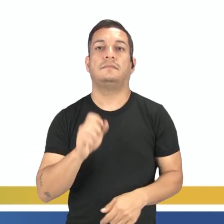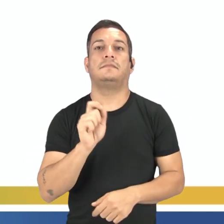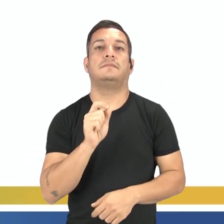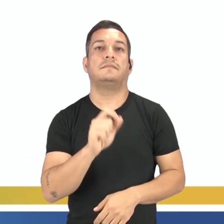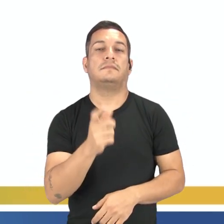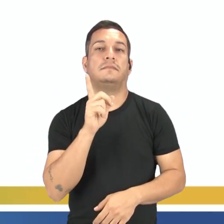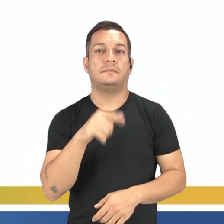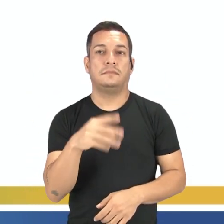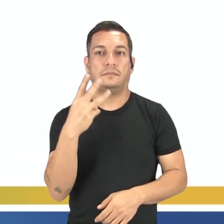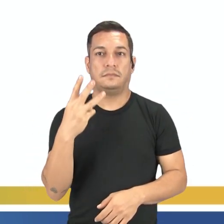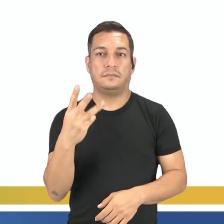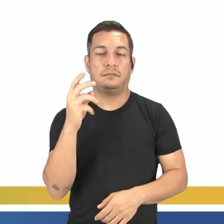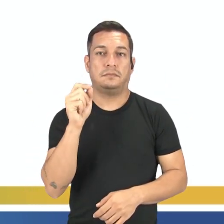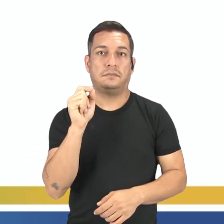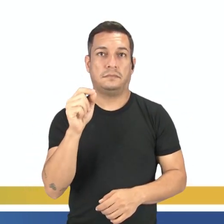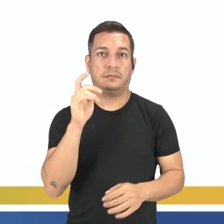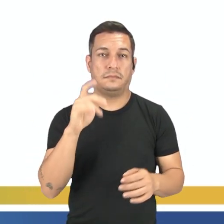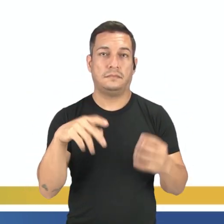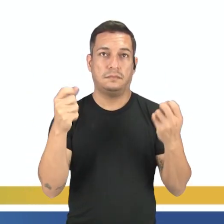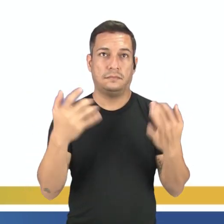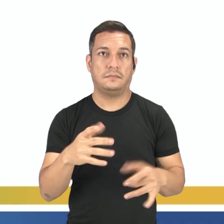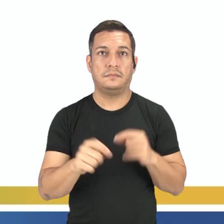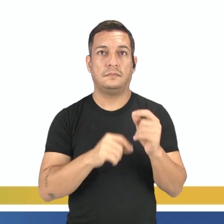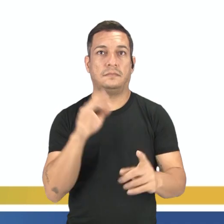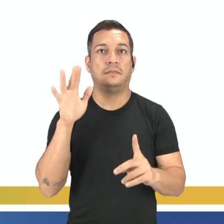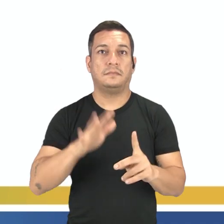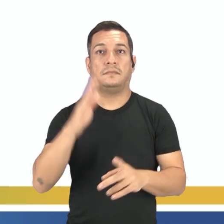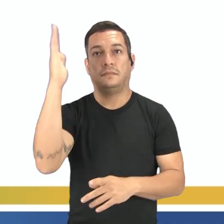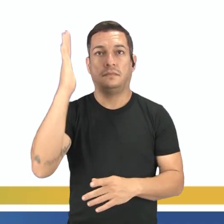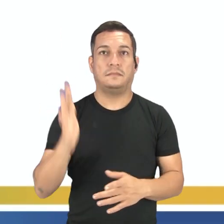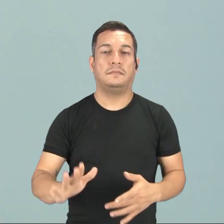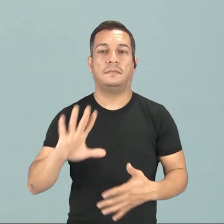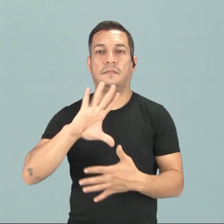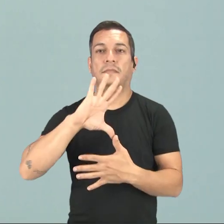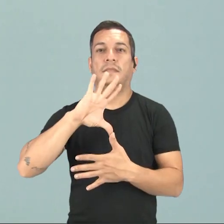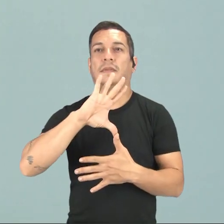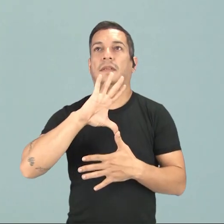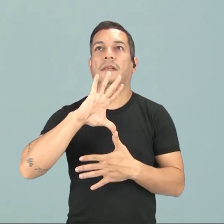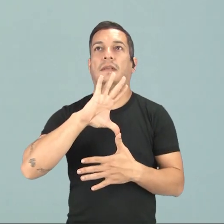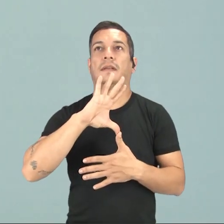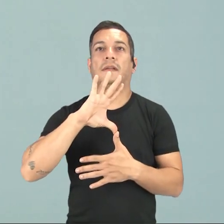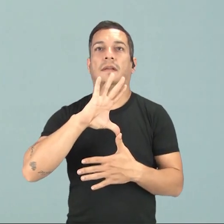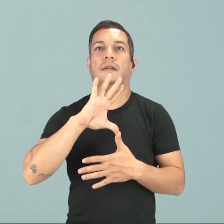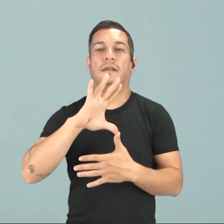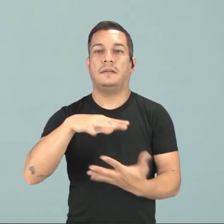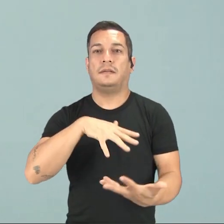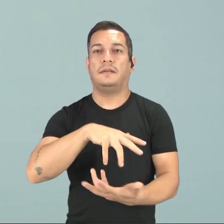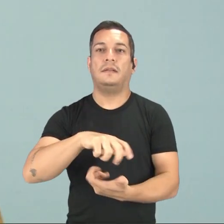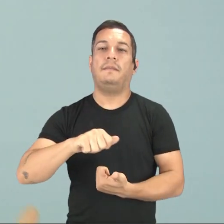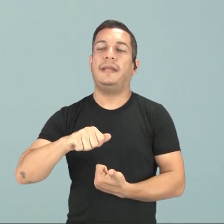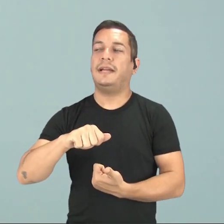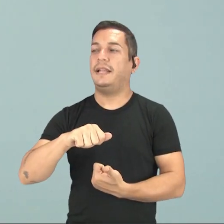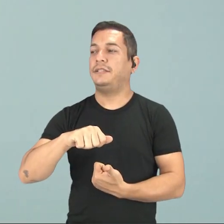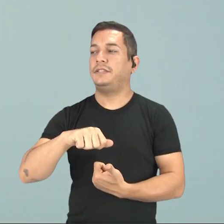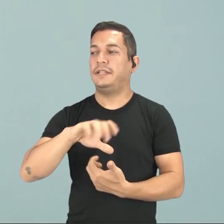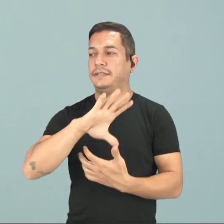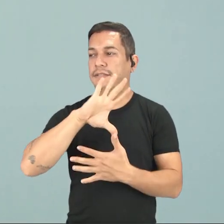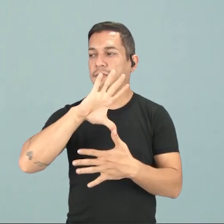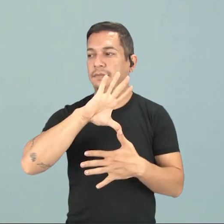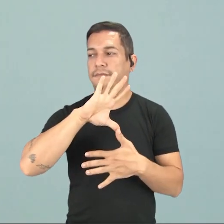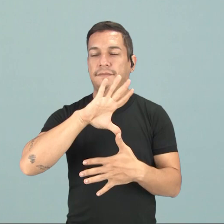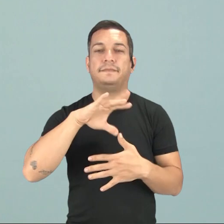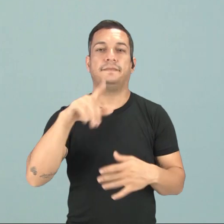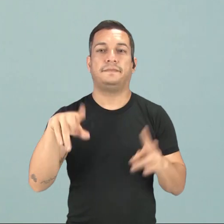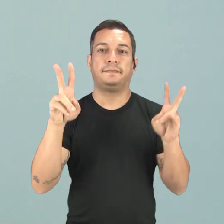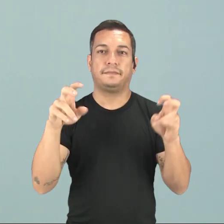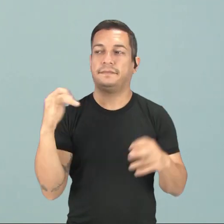de 3 tratando sobre a influência do Brasil na América Latina e no mundo. Um assunto bastante